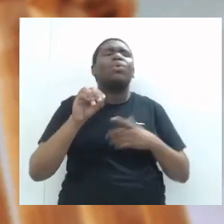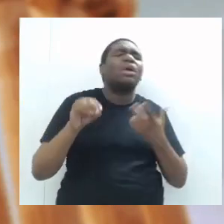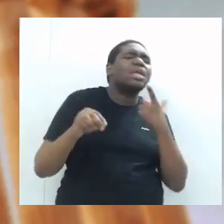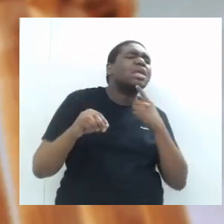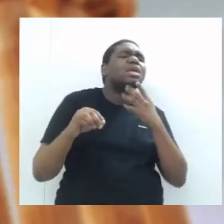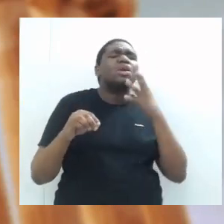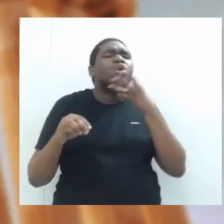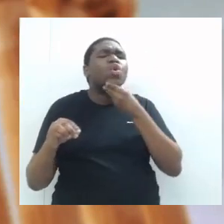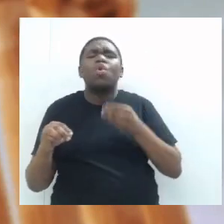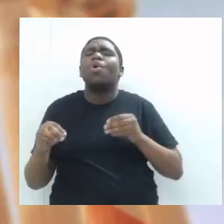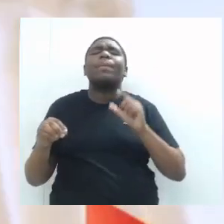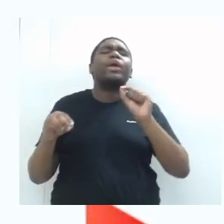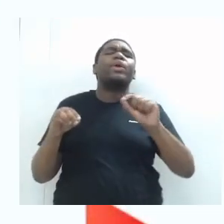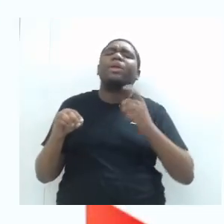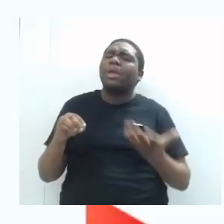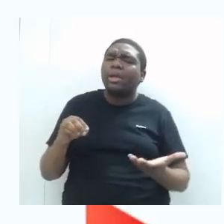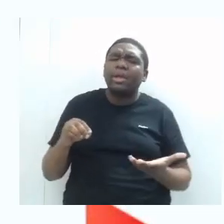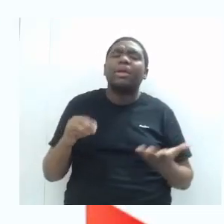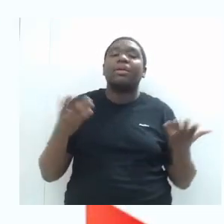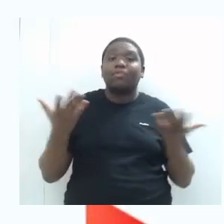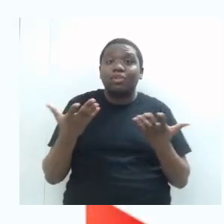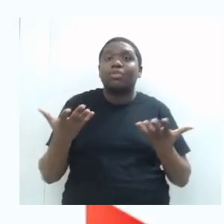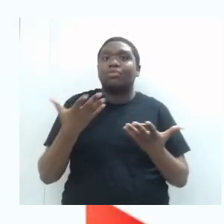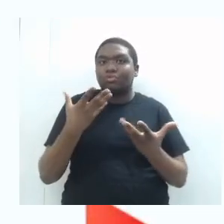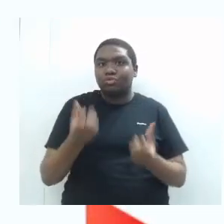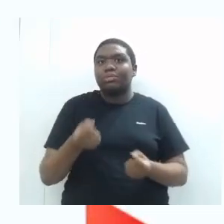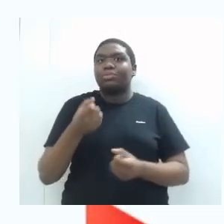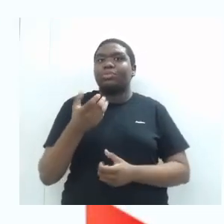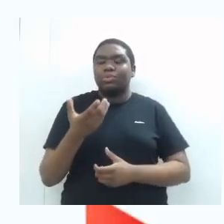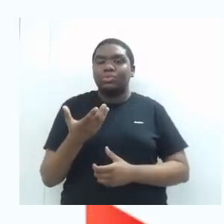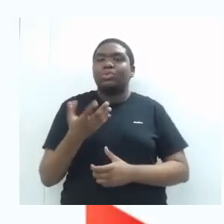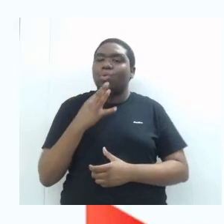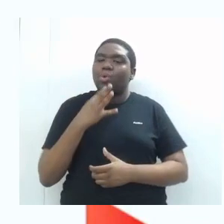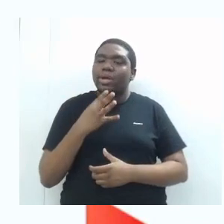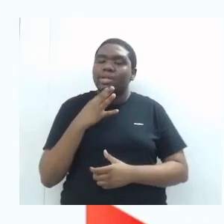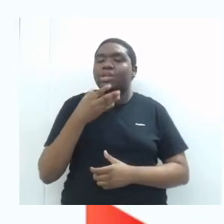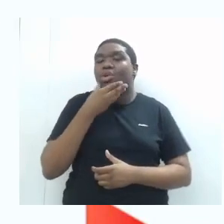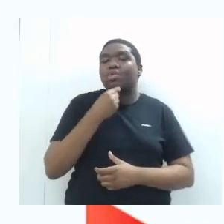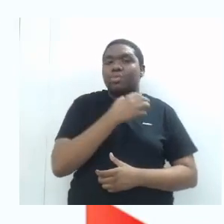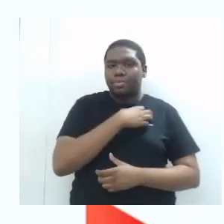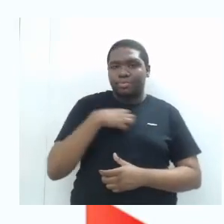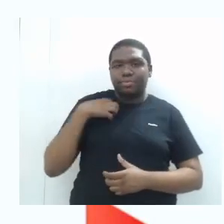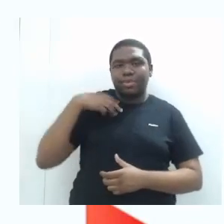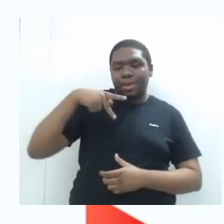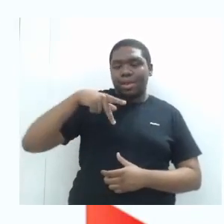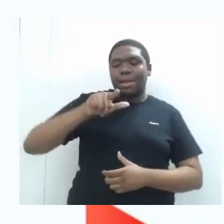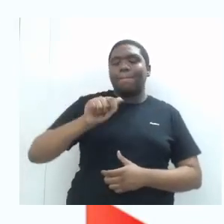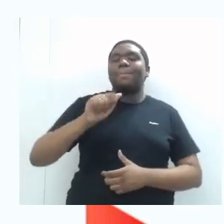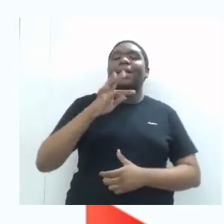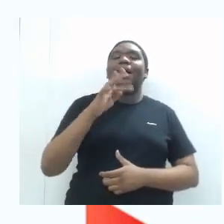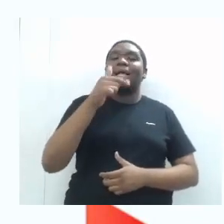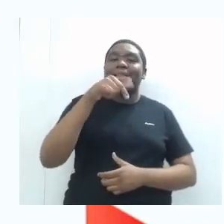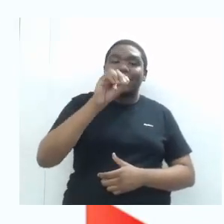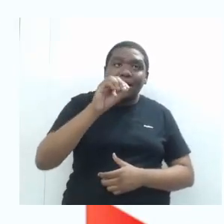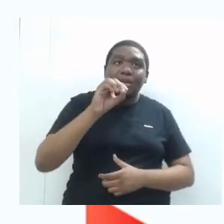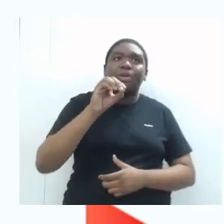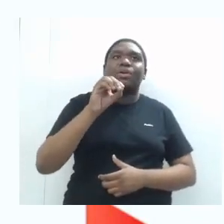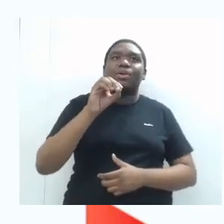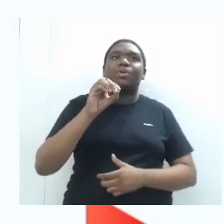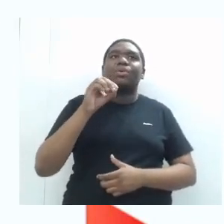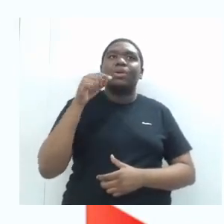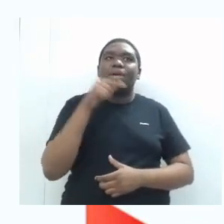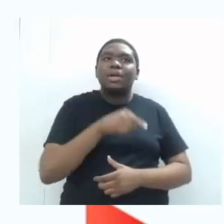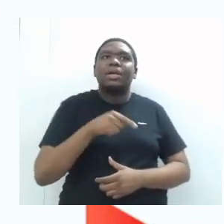de Platão. Na tela trago para vocês. Platão chamava-se Aristóteles, nascido